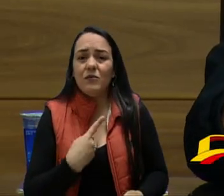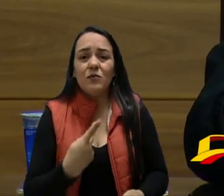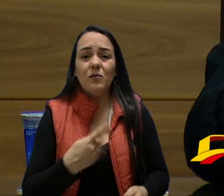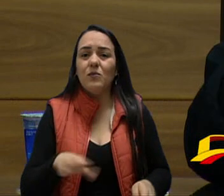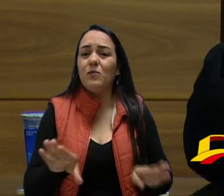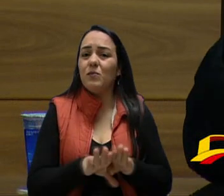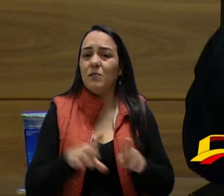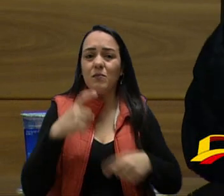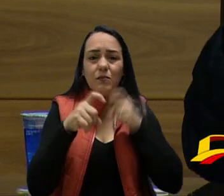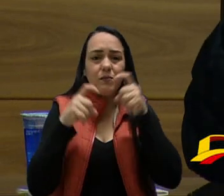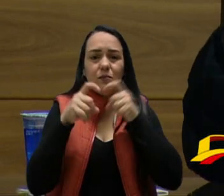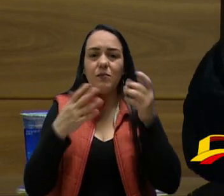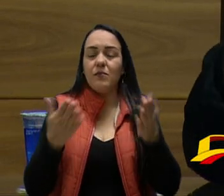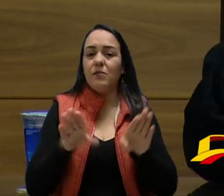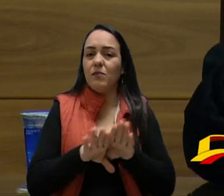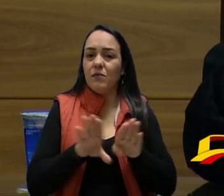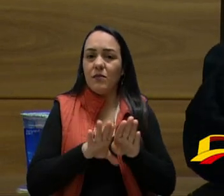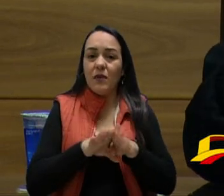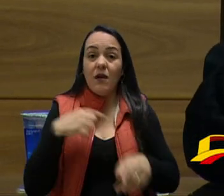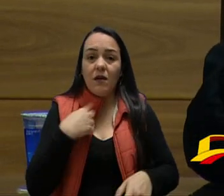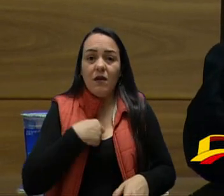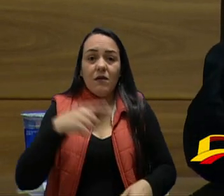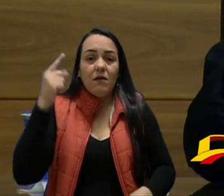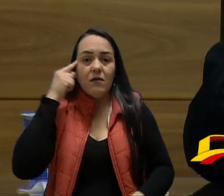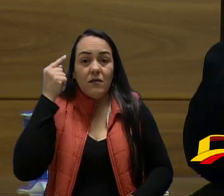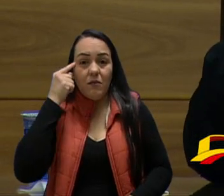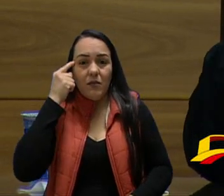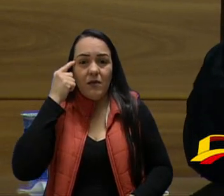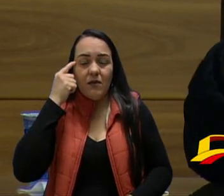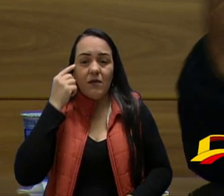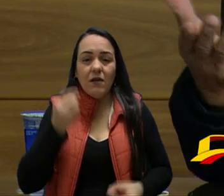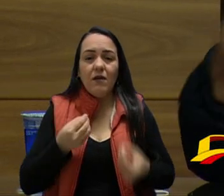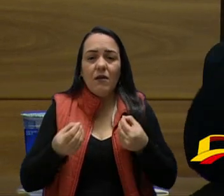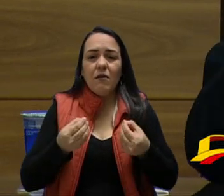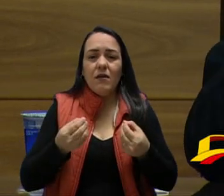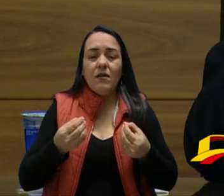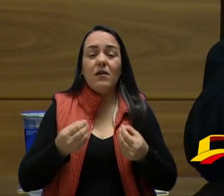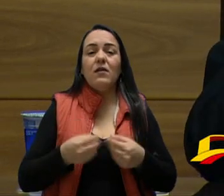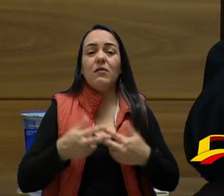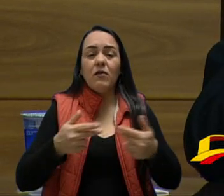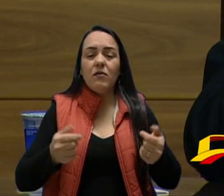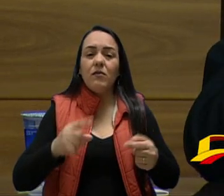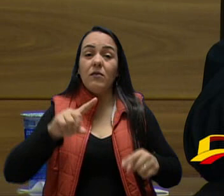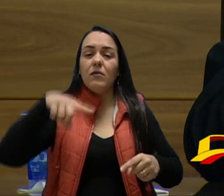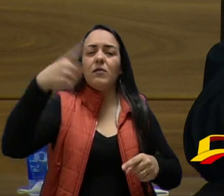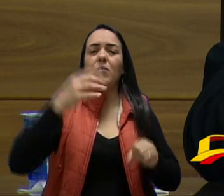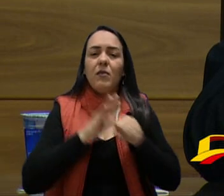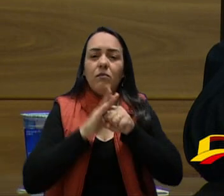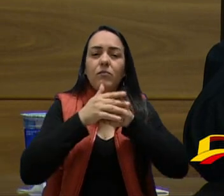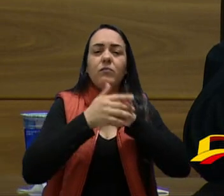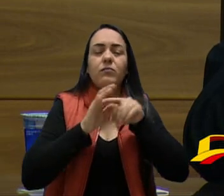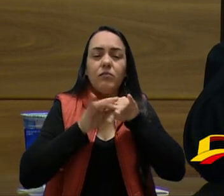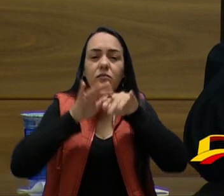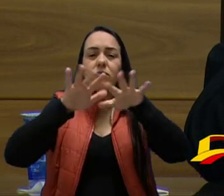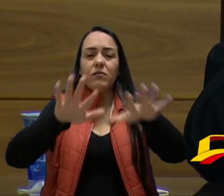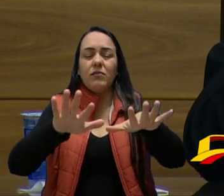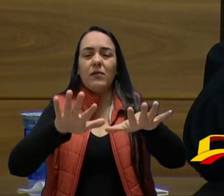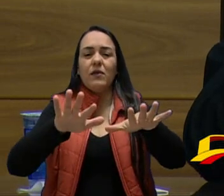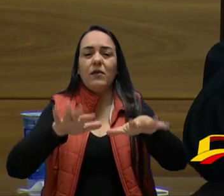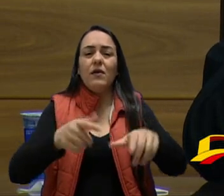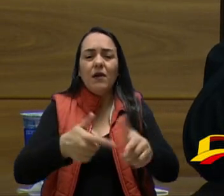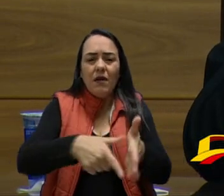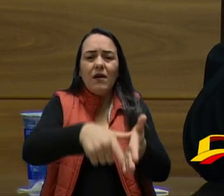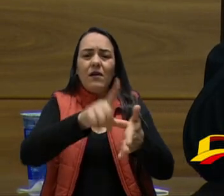preocupação e o que que a gente tá pensando tá para elaborar para o posso convide até nem posso